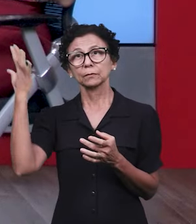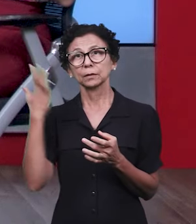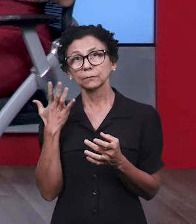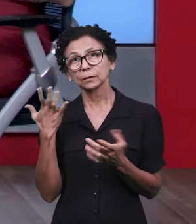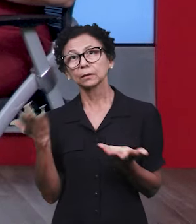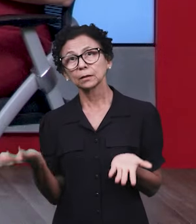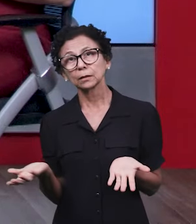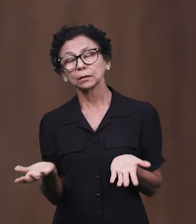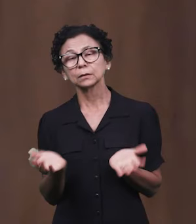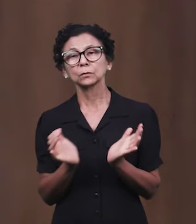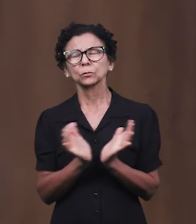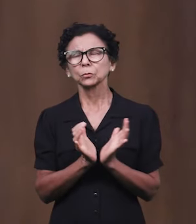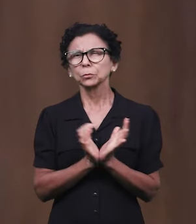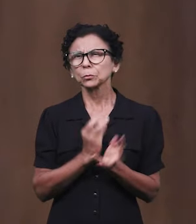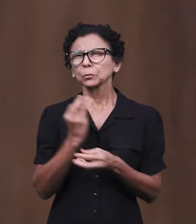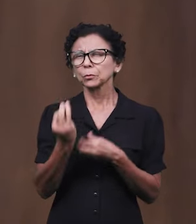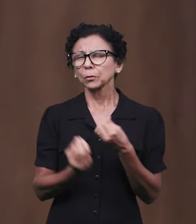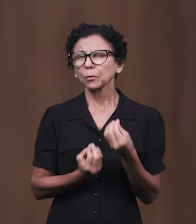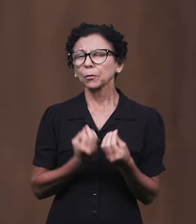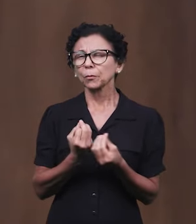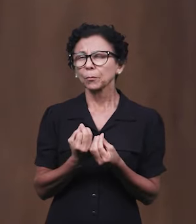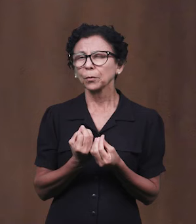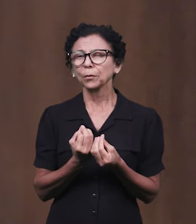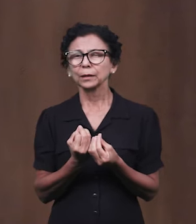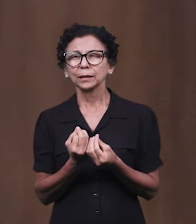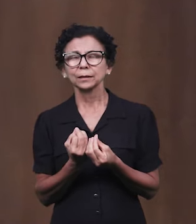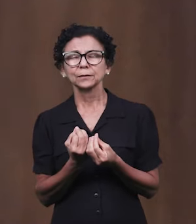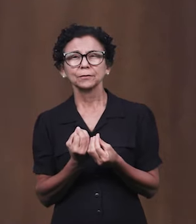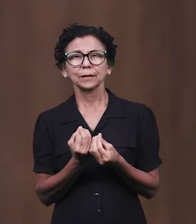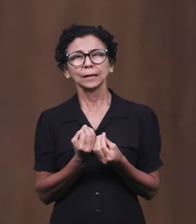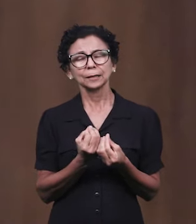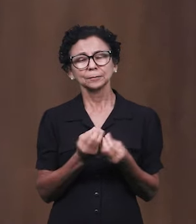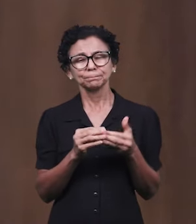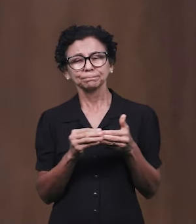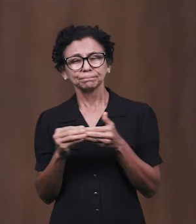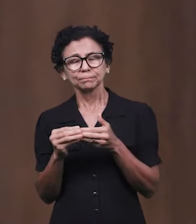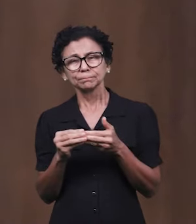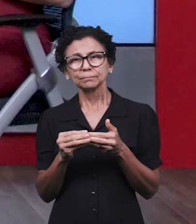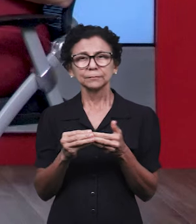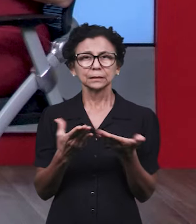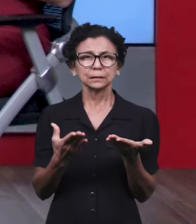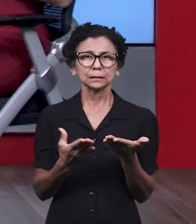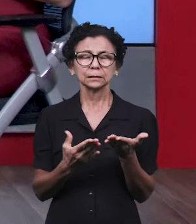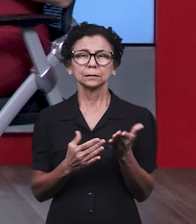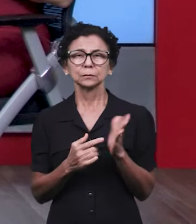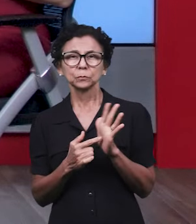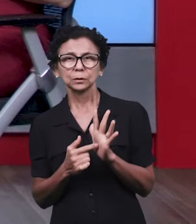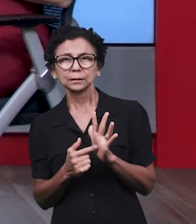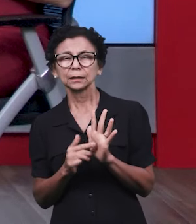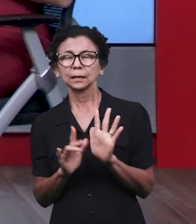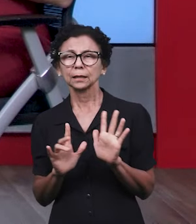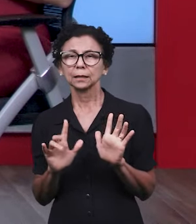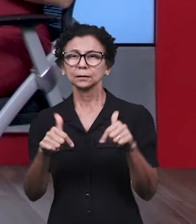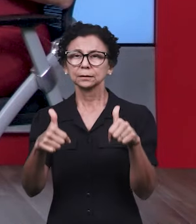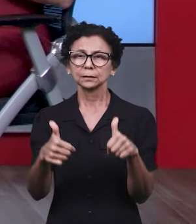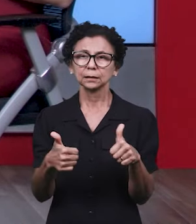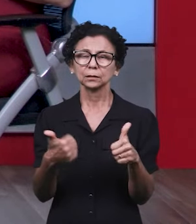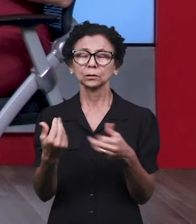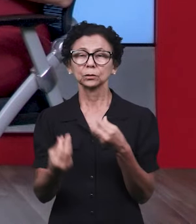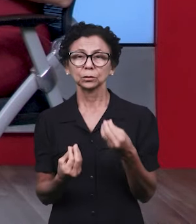que ele vai trabalhar, como que ele vai direcionar. E nós temos tido essa experiência, né, pastor? Nós temos tido a experiência de que